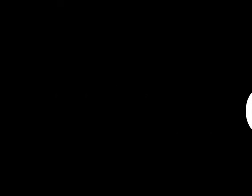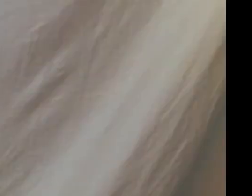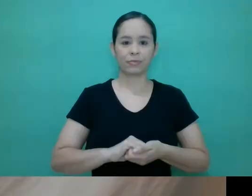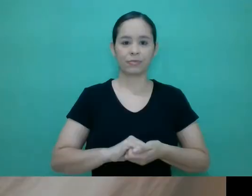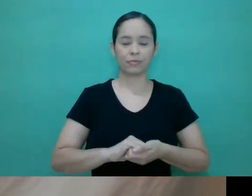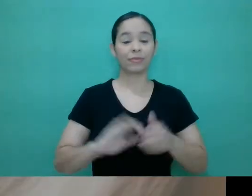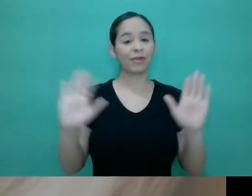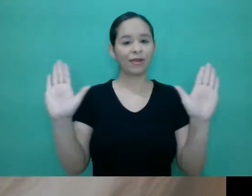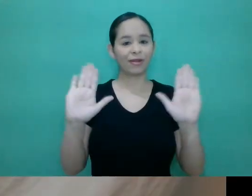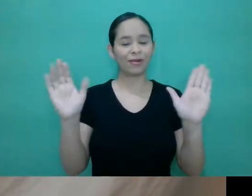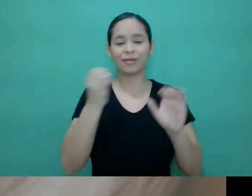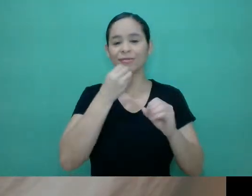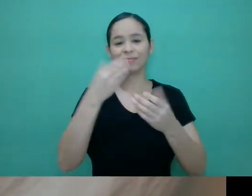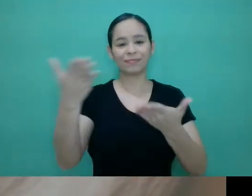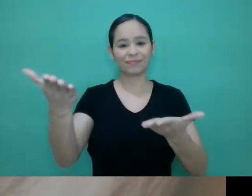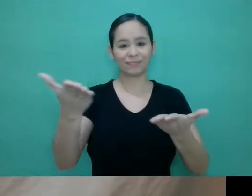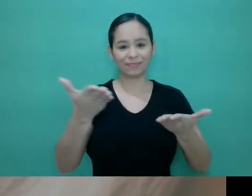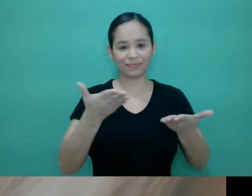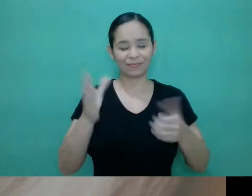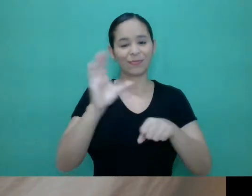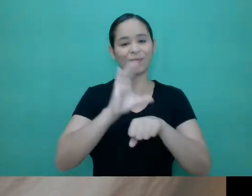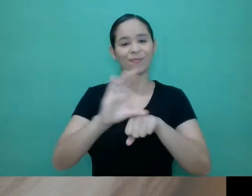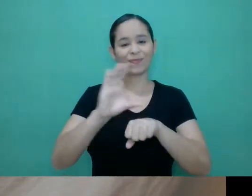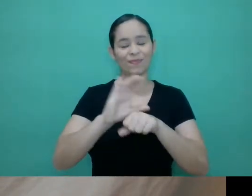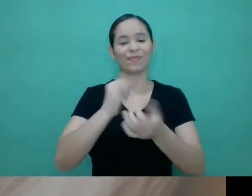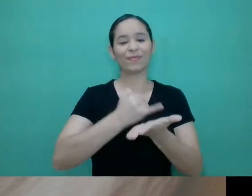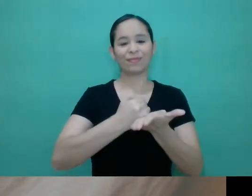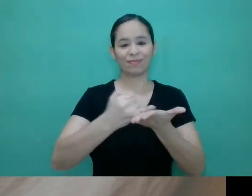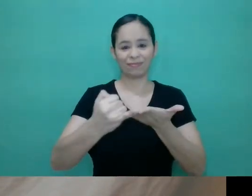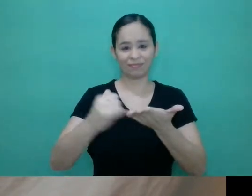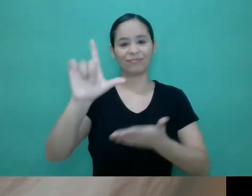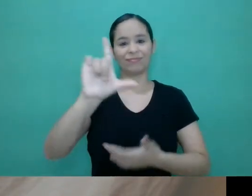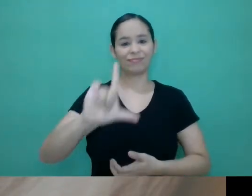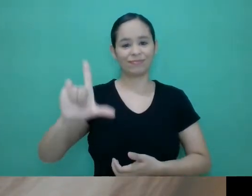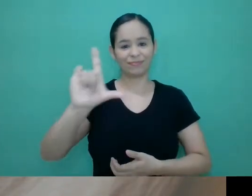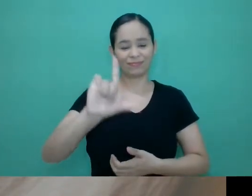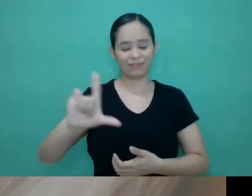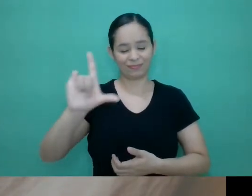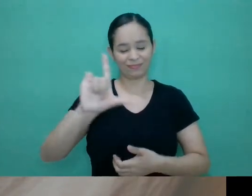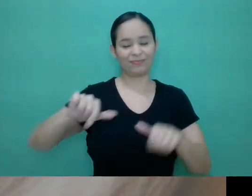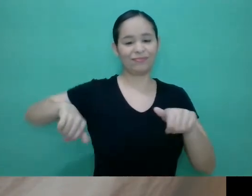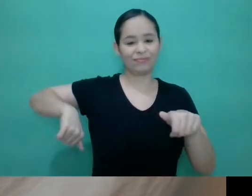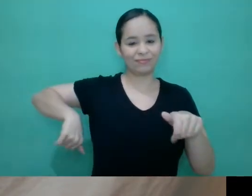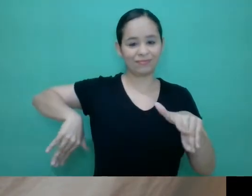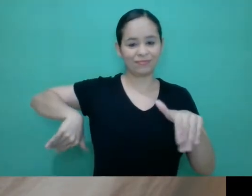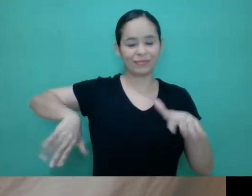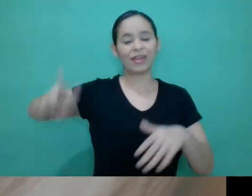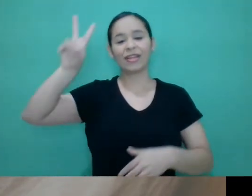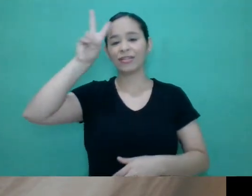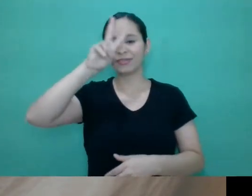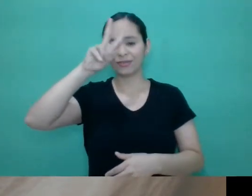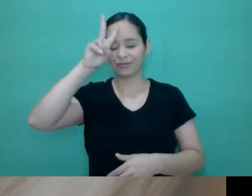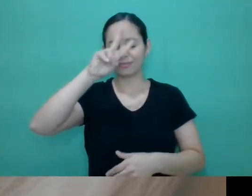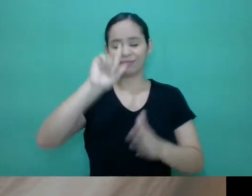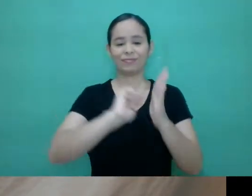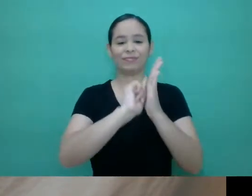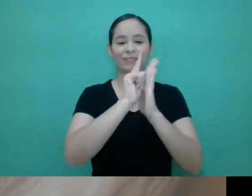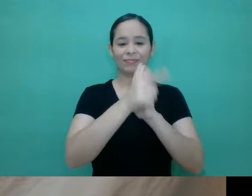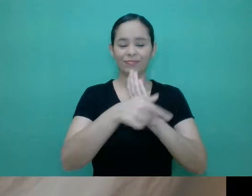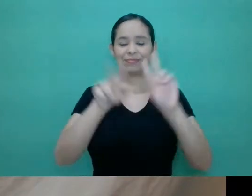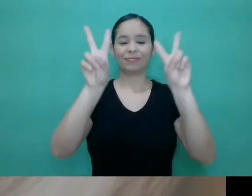Guyane. Olá, sejam bem-vindos ao curso Introdução à Literatura da Guiana Francesa, História, Gêneros e